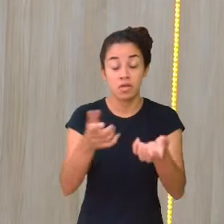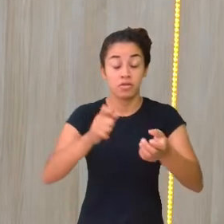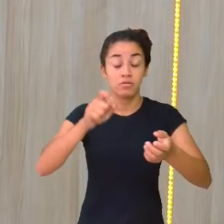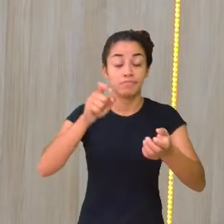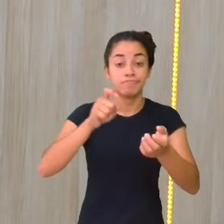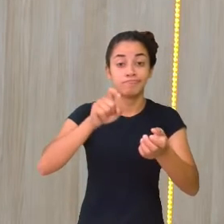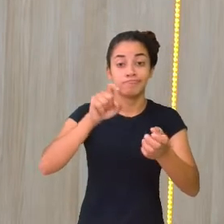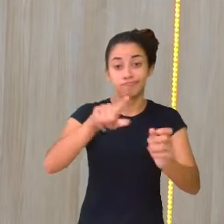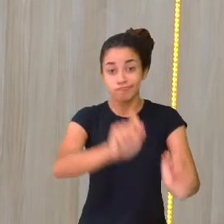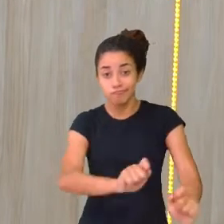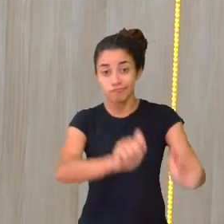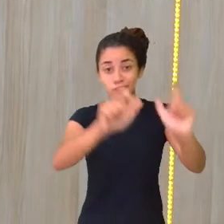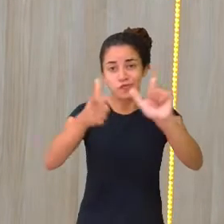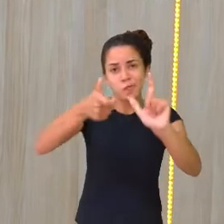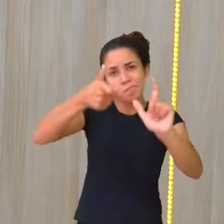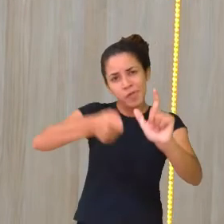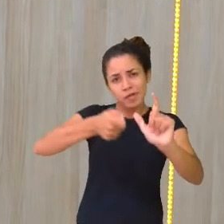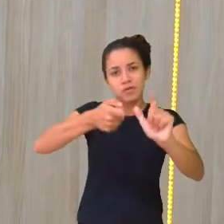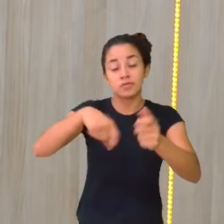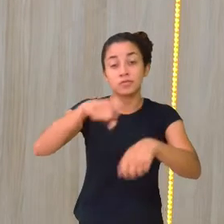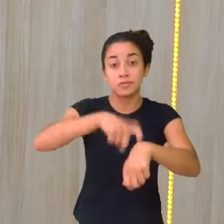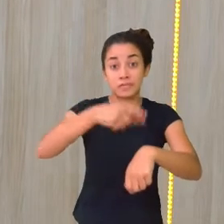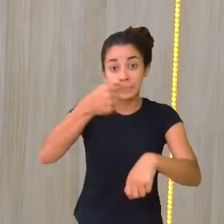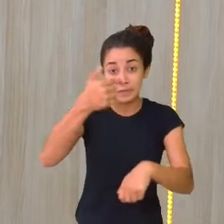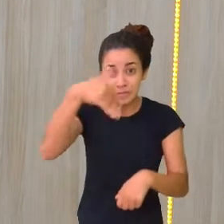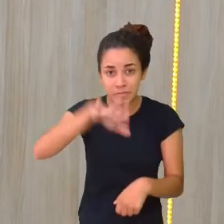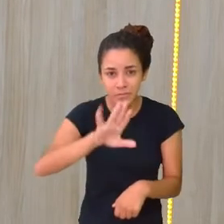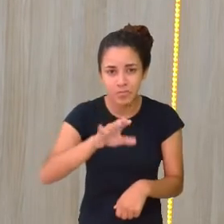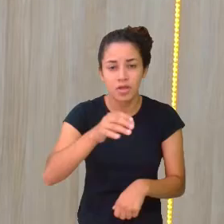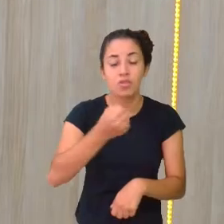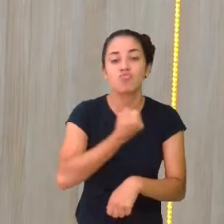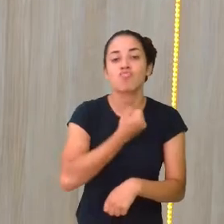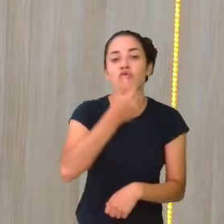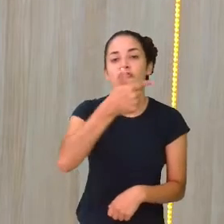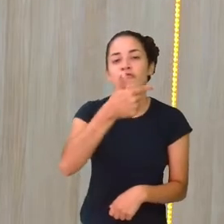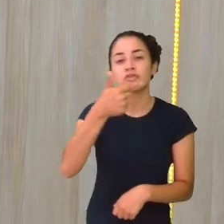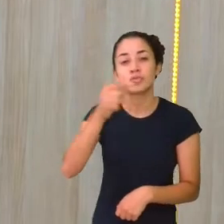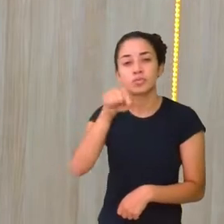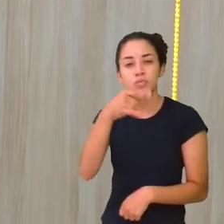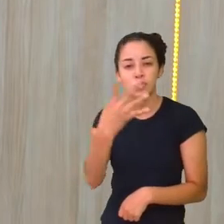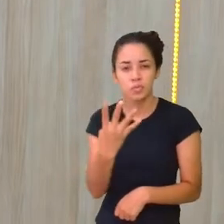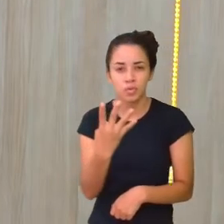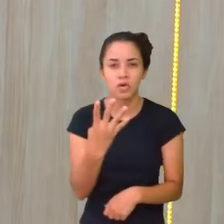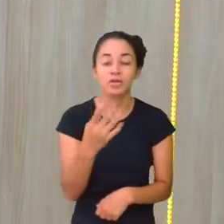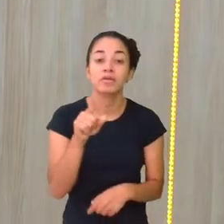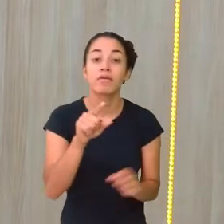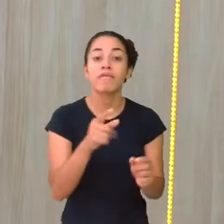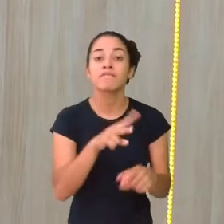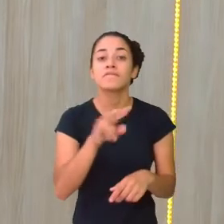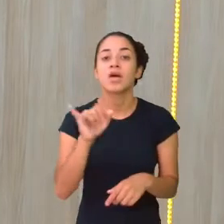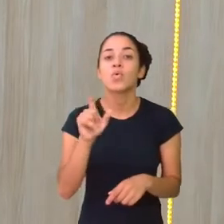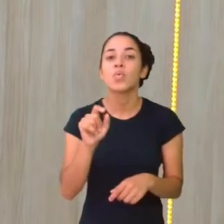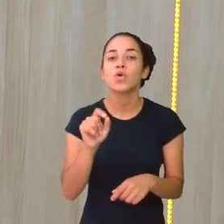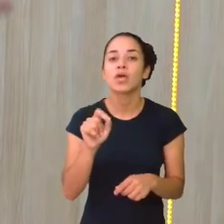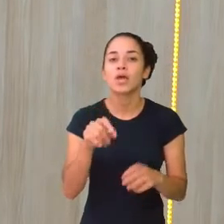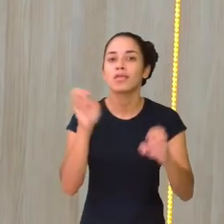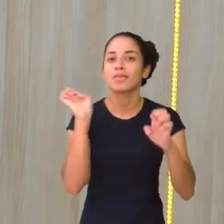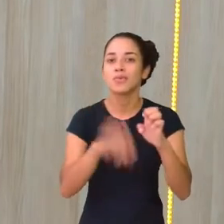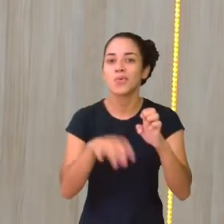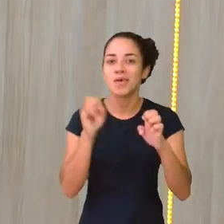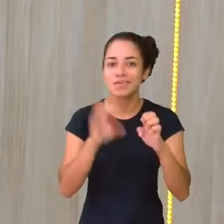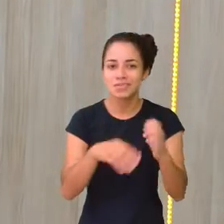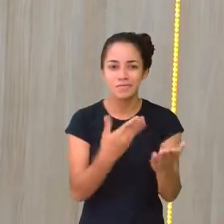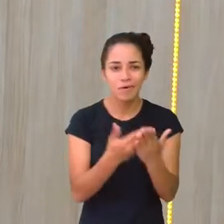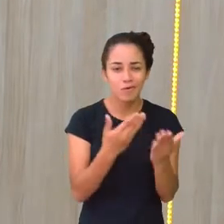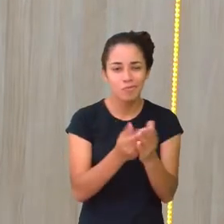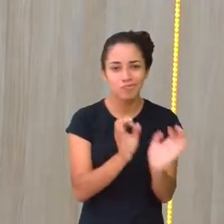TV às 7h30 da manhã, no 22.4, vão passar as aulas do Educa Recife.